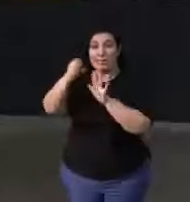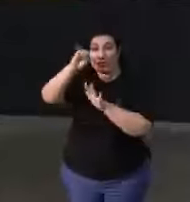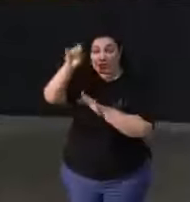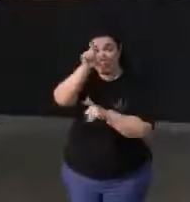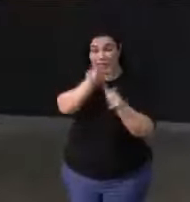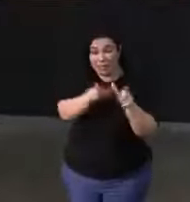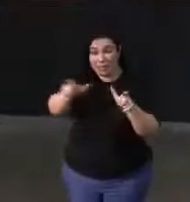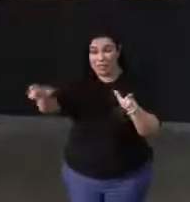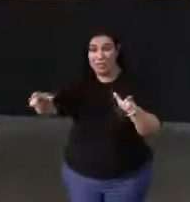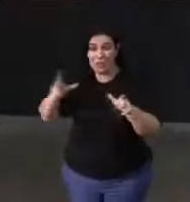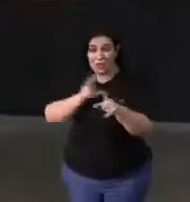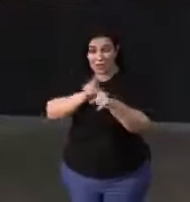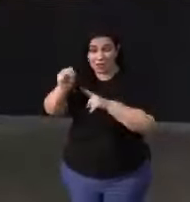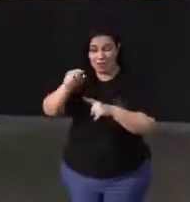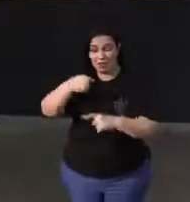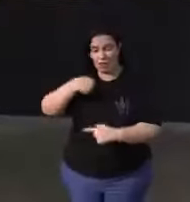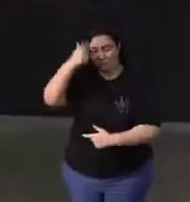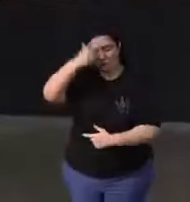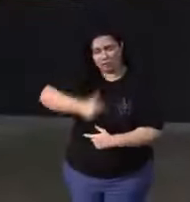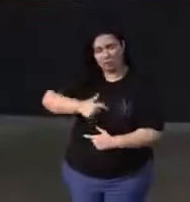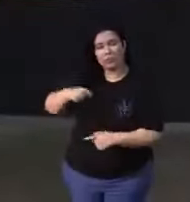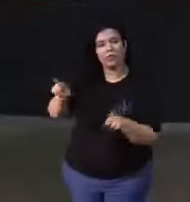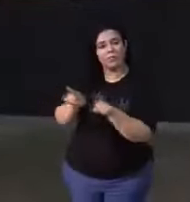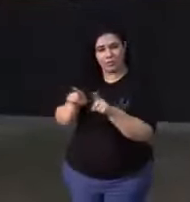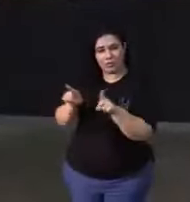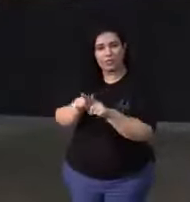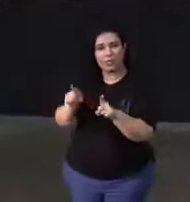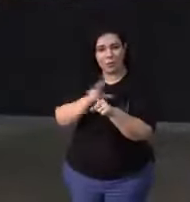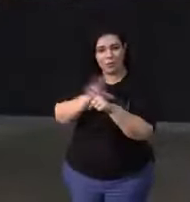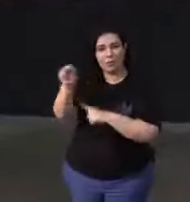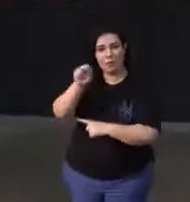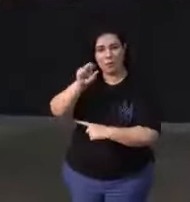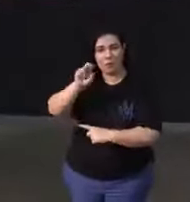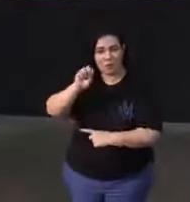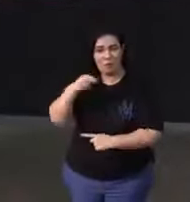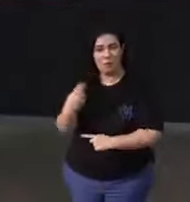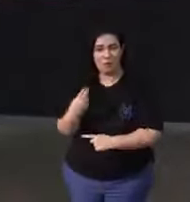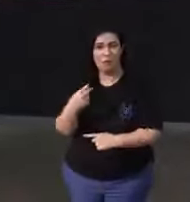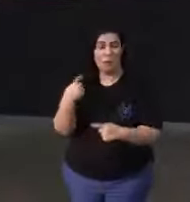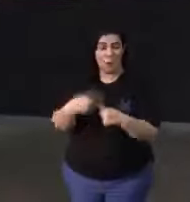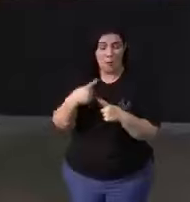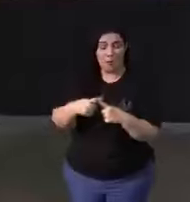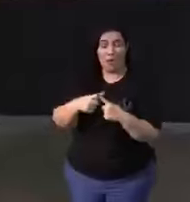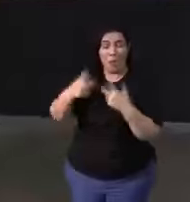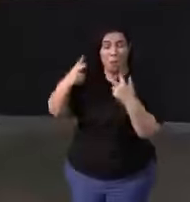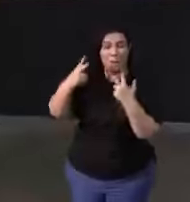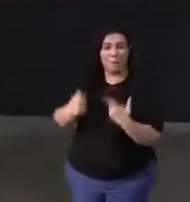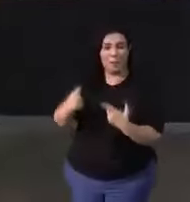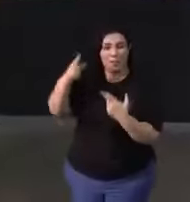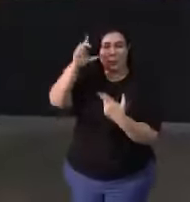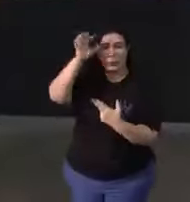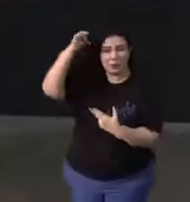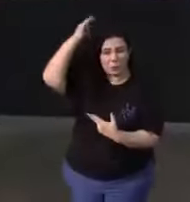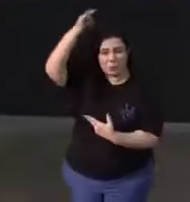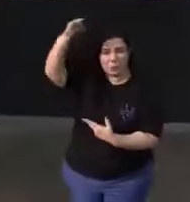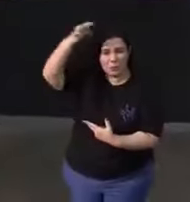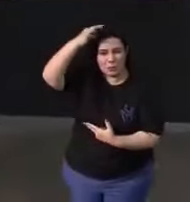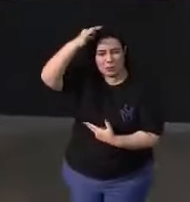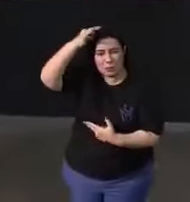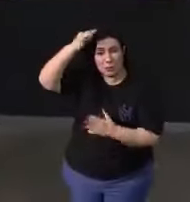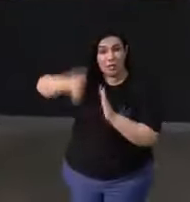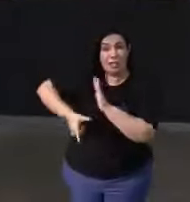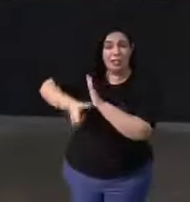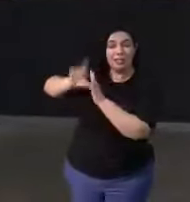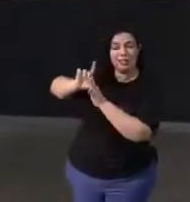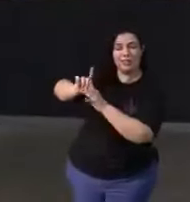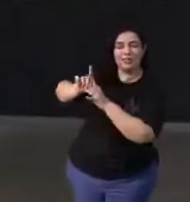venceram, eu também vou vencer. Porque o mesmo Espírito que estava sobre